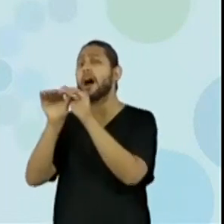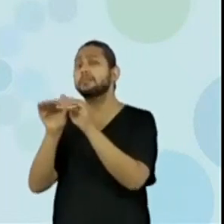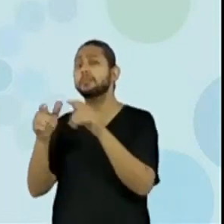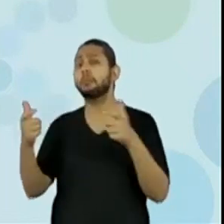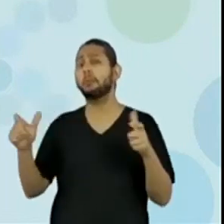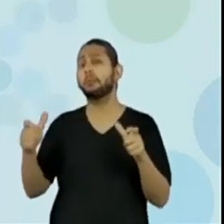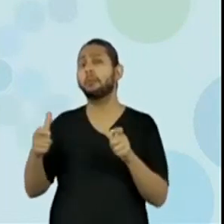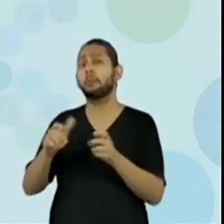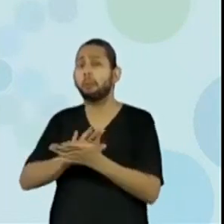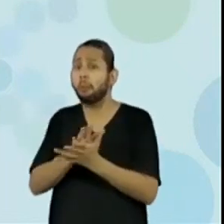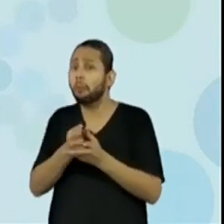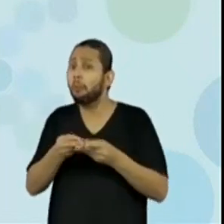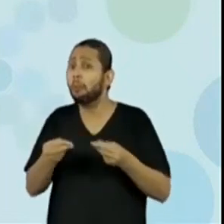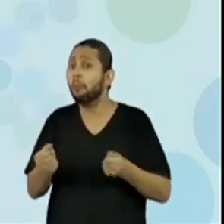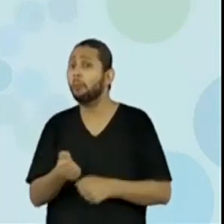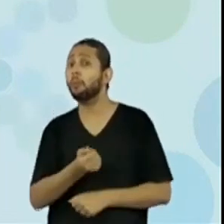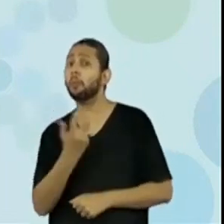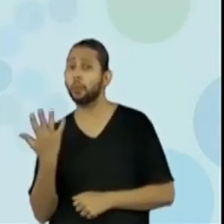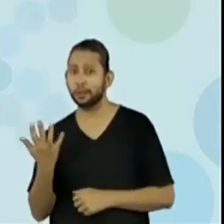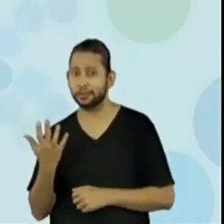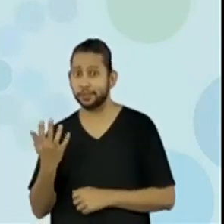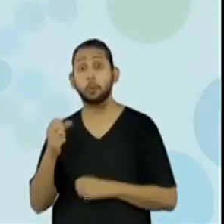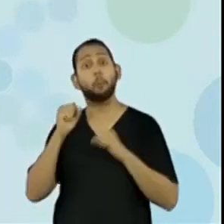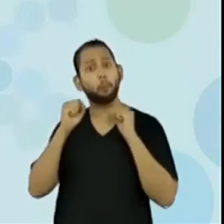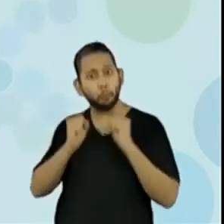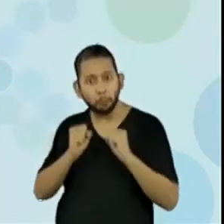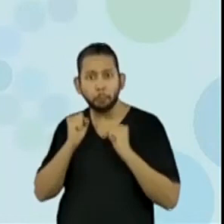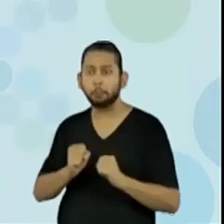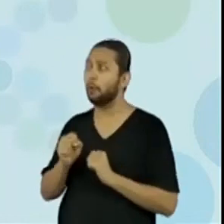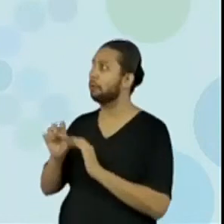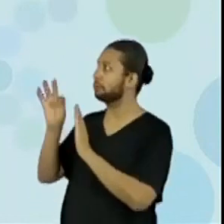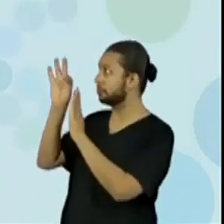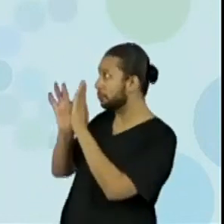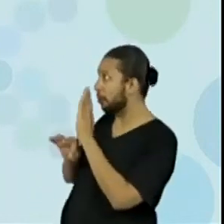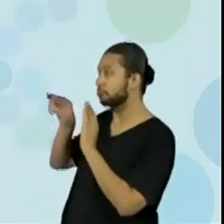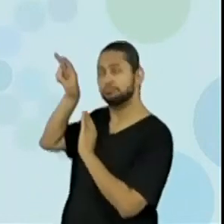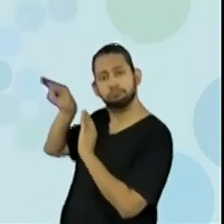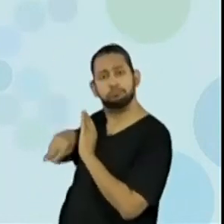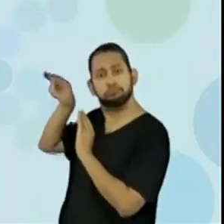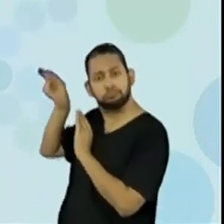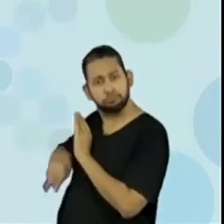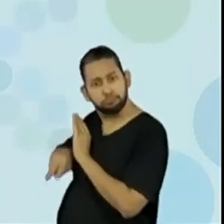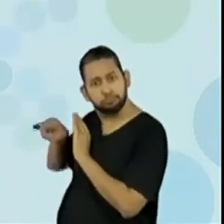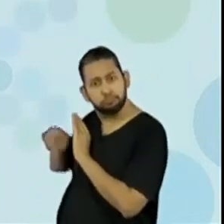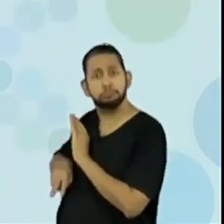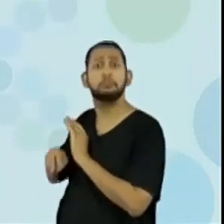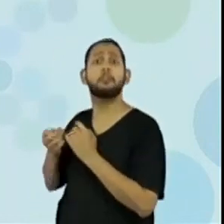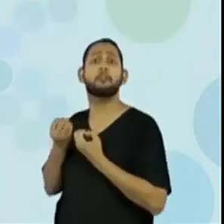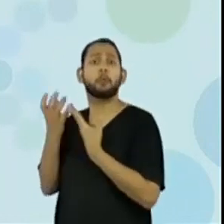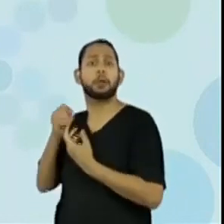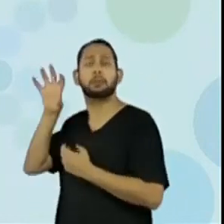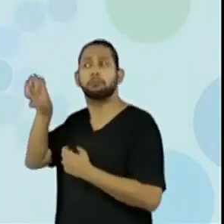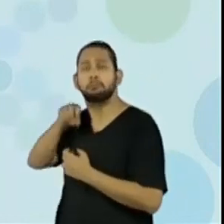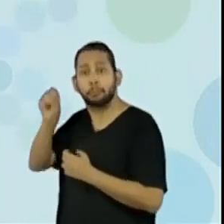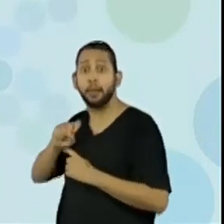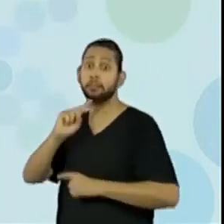têm o texto como apoio para poder pegar essas informações. 5 minutinhos, vocês já podem responder e colocar no chat.